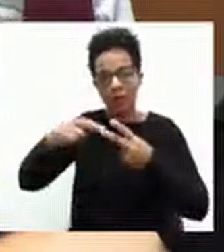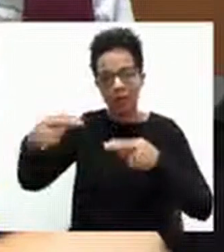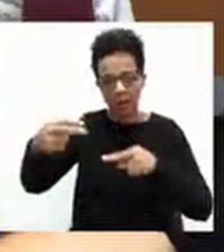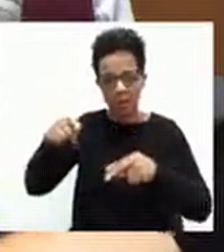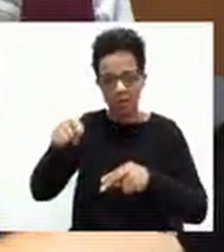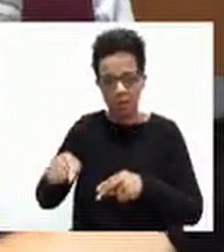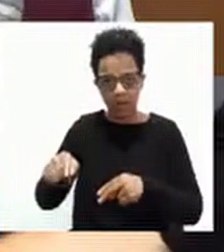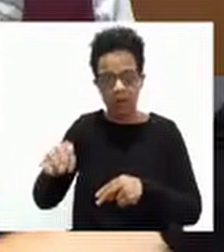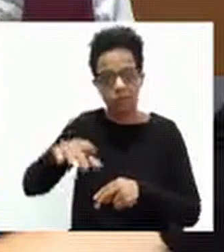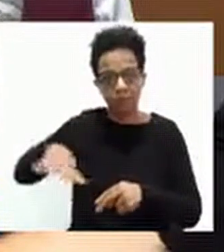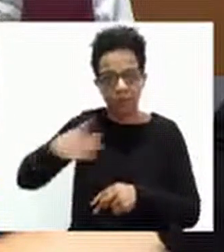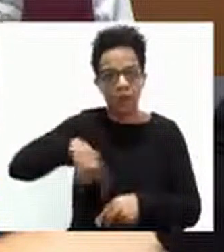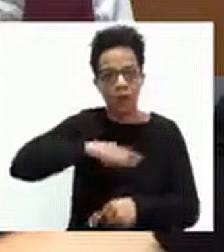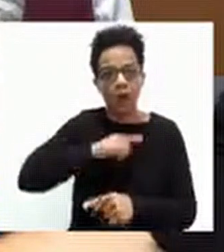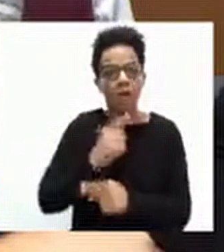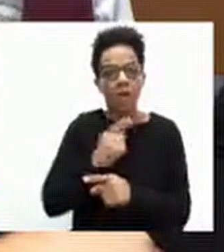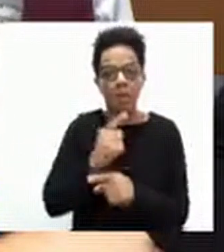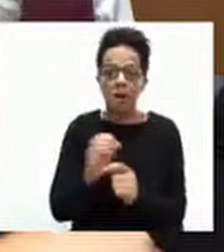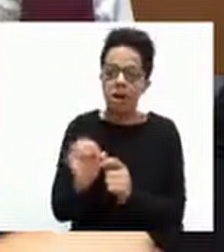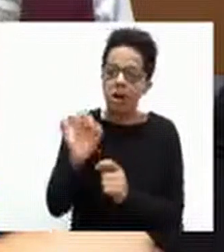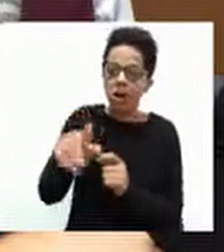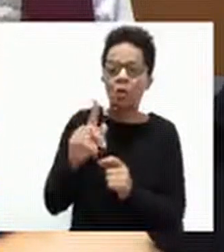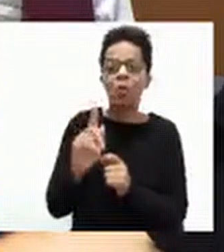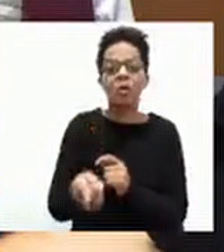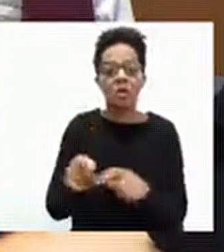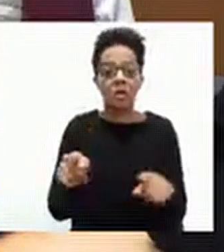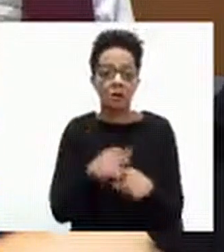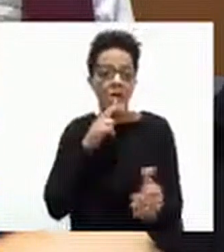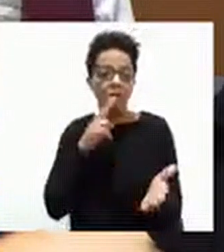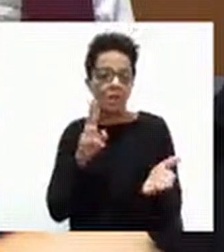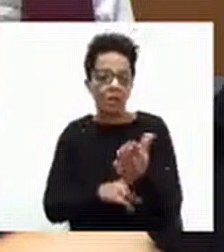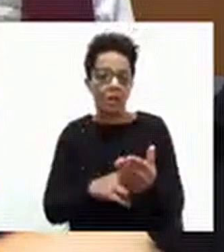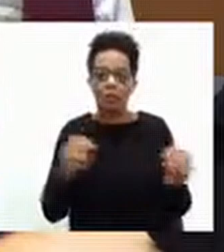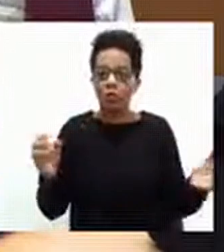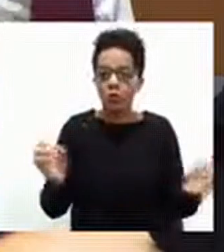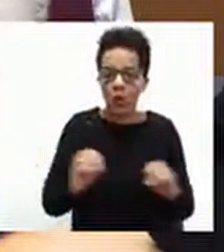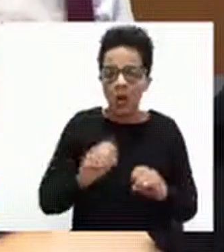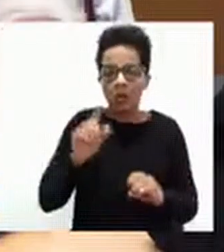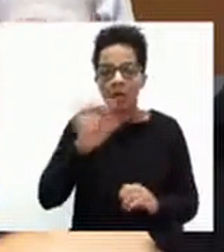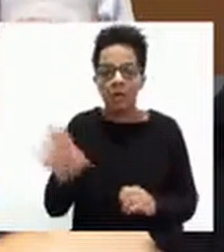continuaremos a ser brindados com as suas inverdades e interpretações. Muito obrigada.